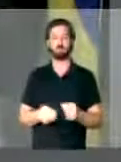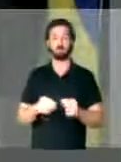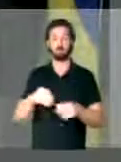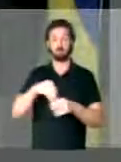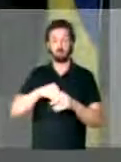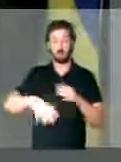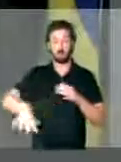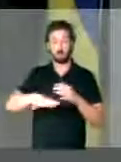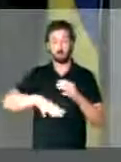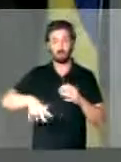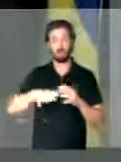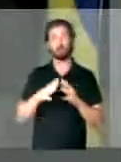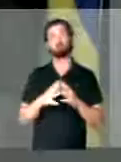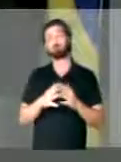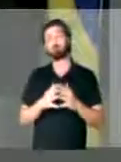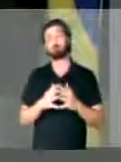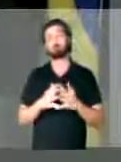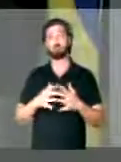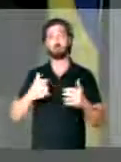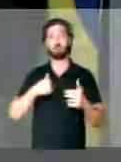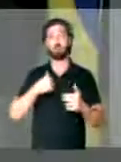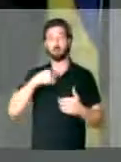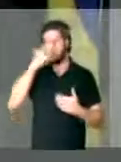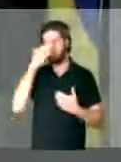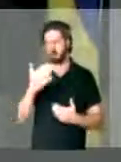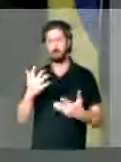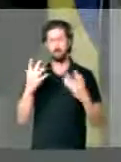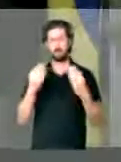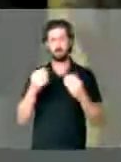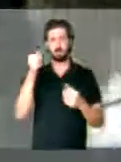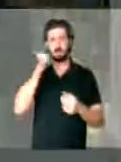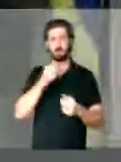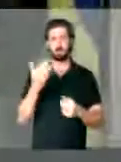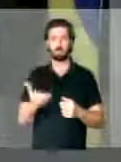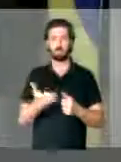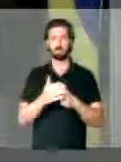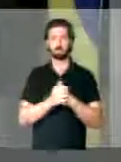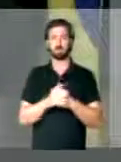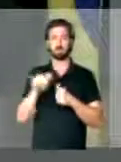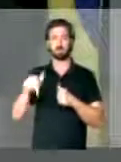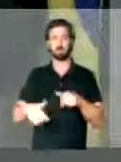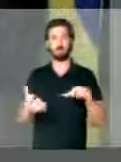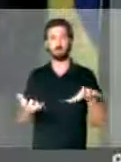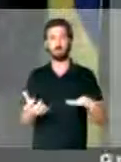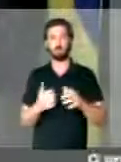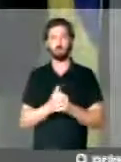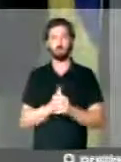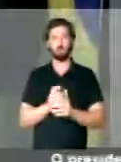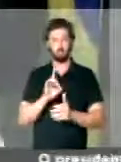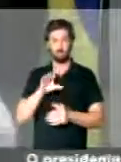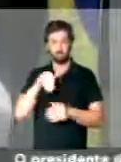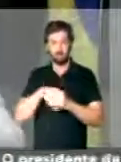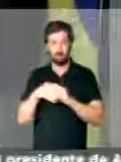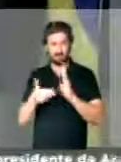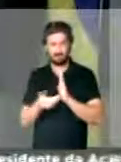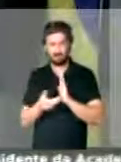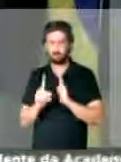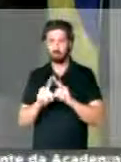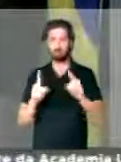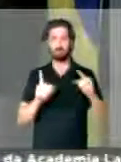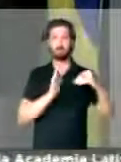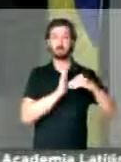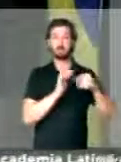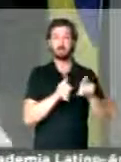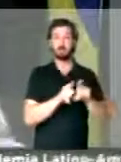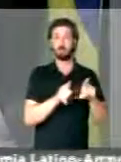âmbito geral. E eu tenho muito a agradecer a essas mulheres aqui no Parlamento. Não só aqui da Câmara, mas também no